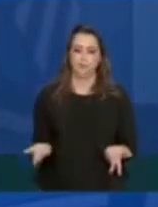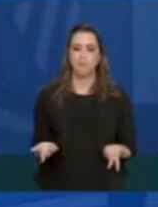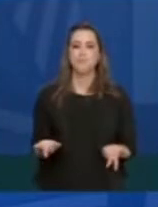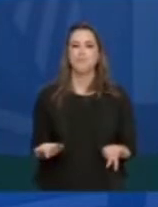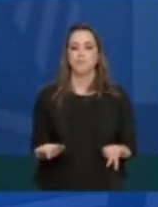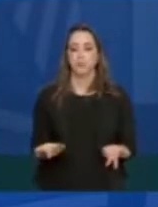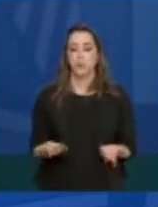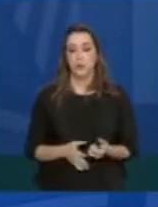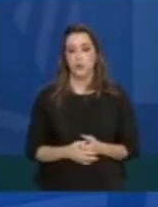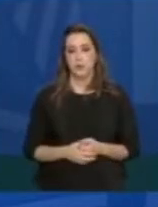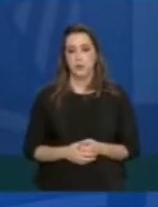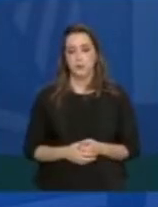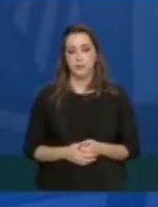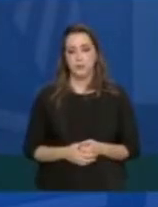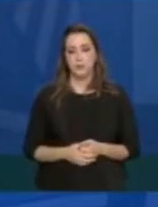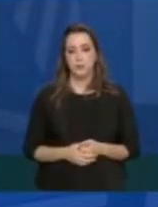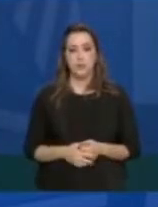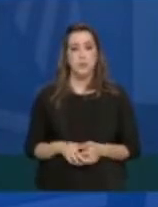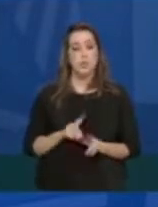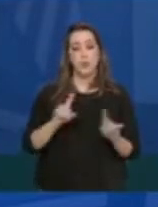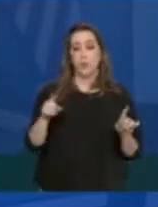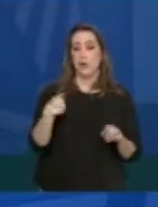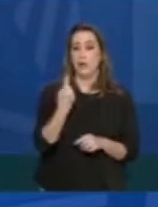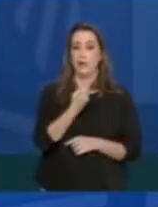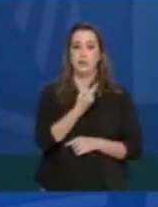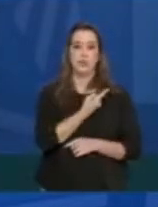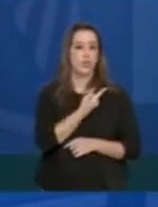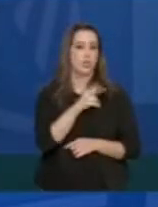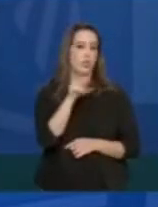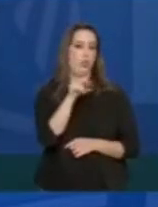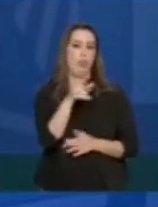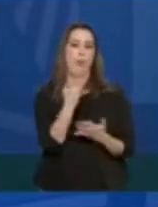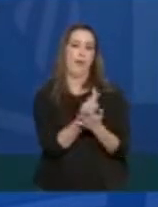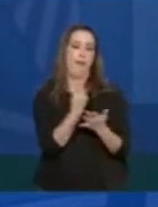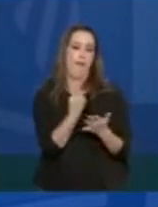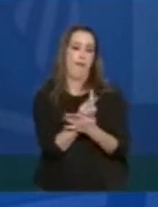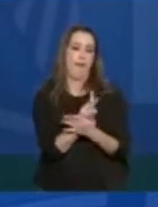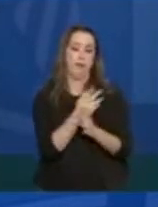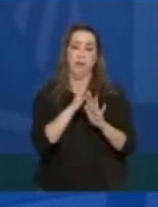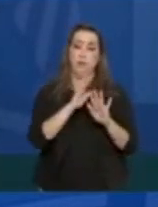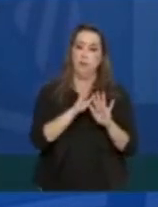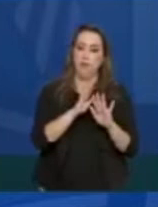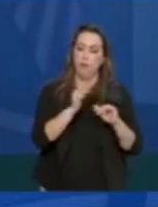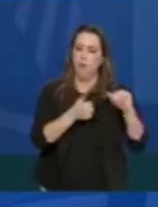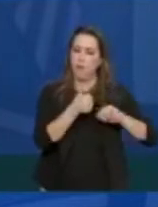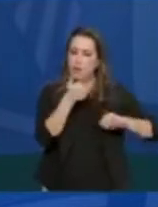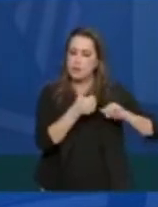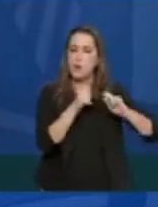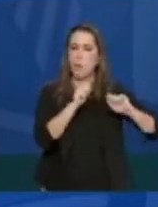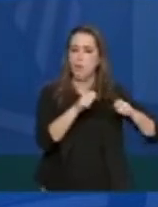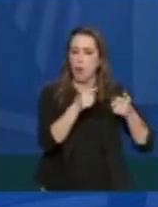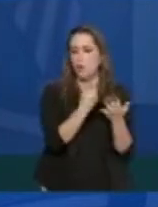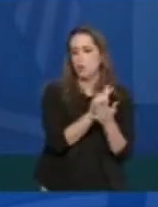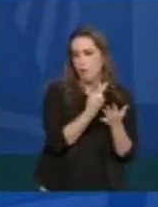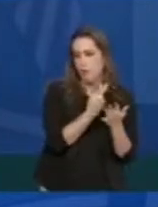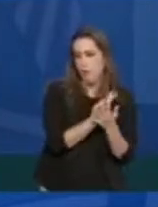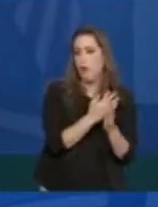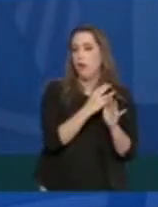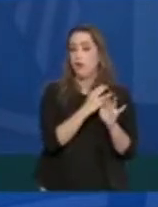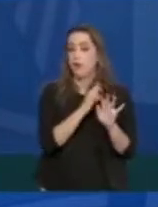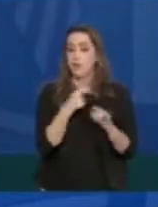dessas medidas. Não que sejamos infalíveis no diagnóstico e na busca de